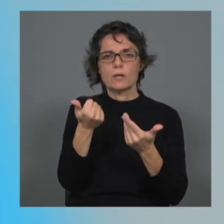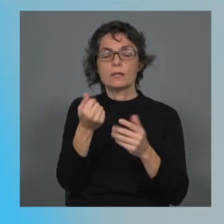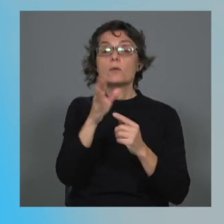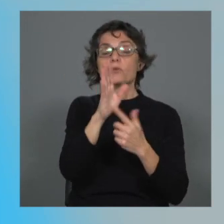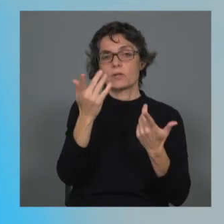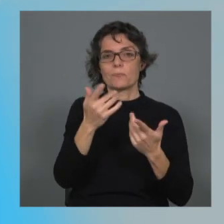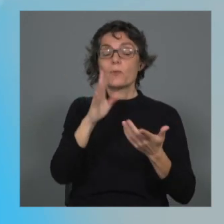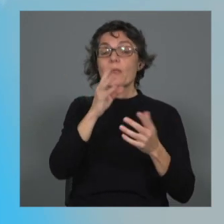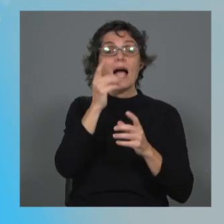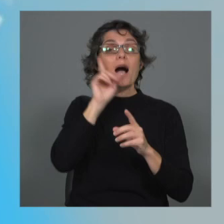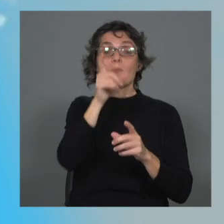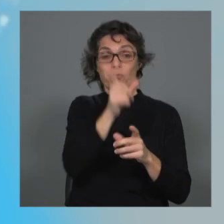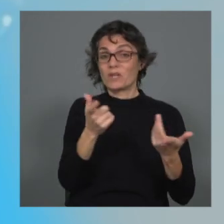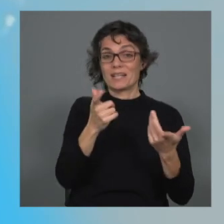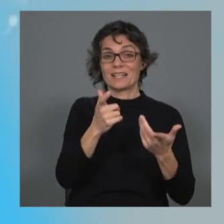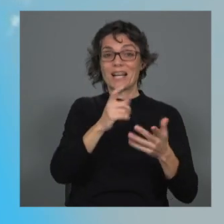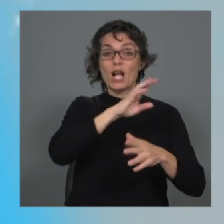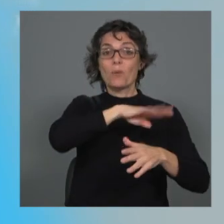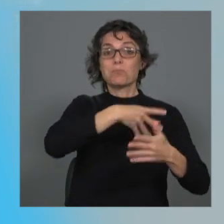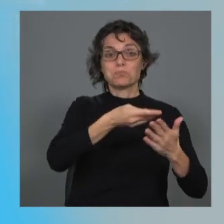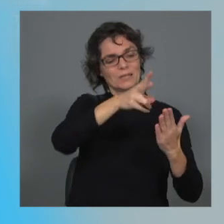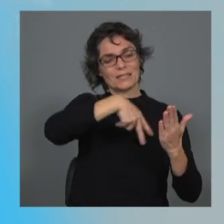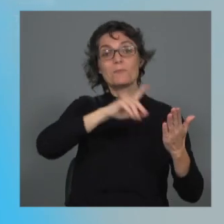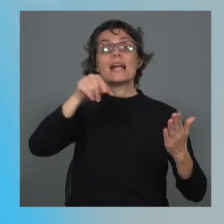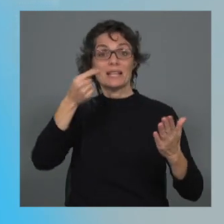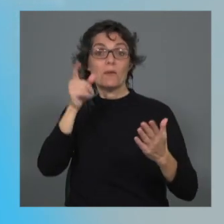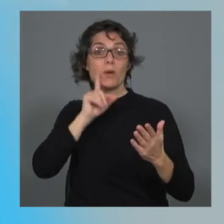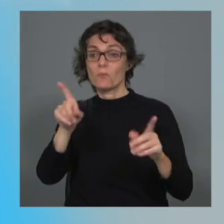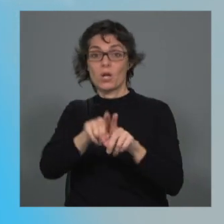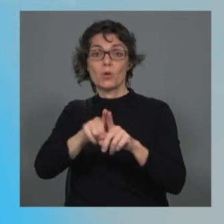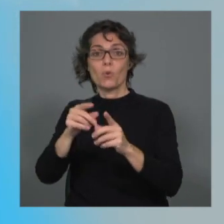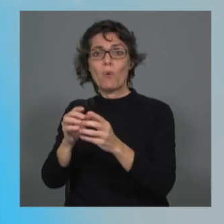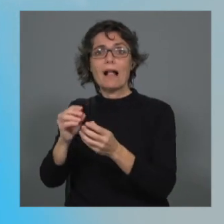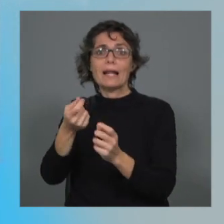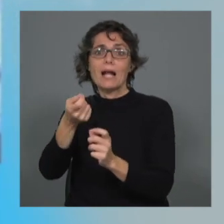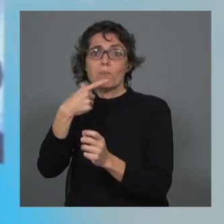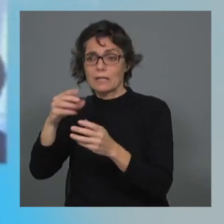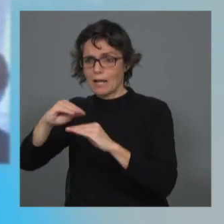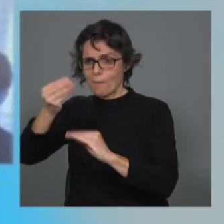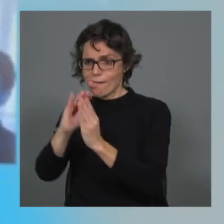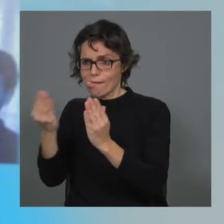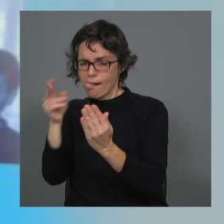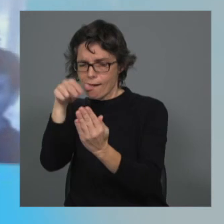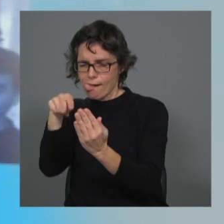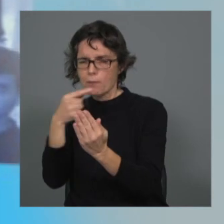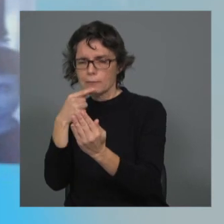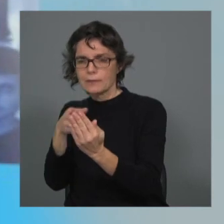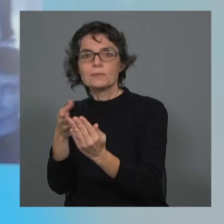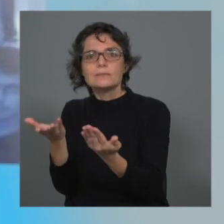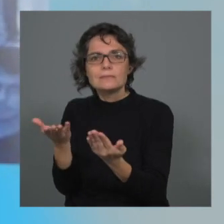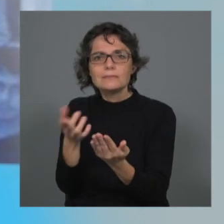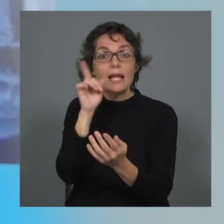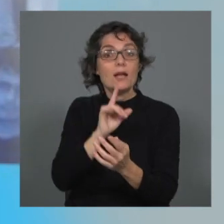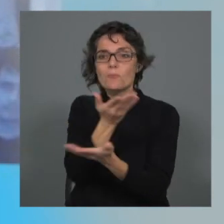medicamento, isto é extraordinariamente importante e faz a diferença. E devo dizer que, no caso de Moçambique, foi